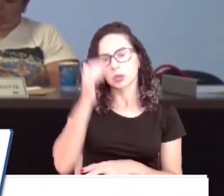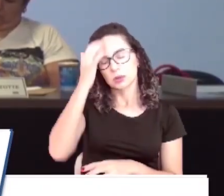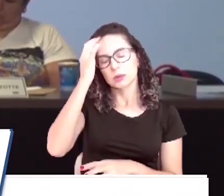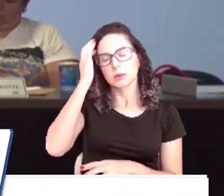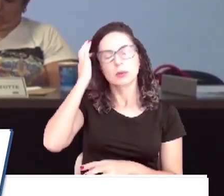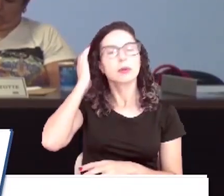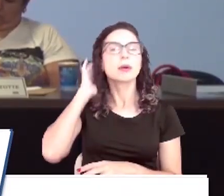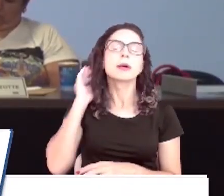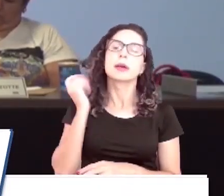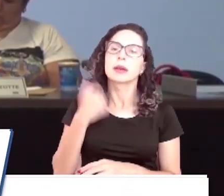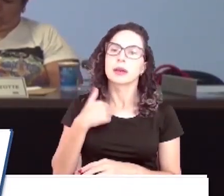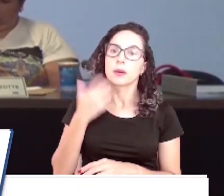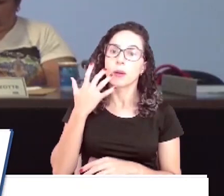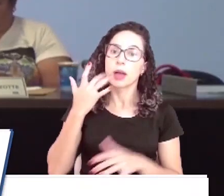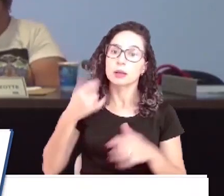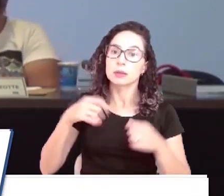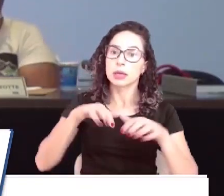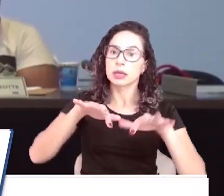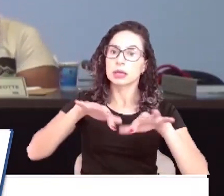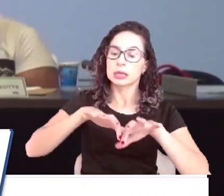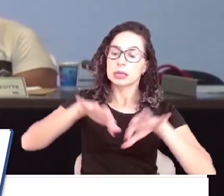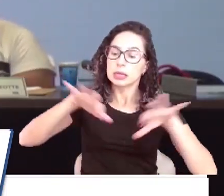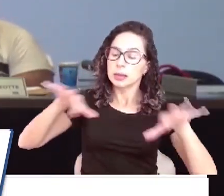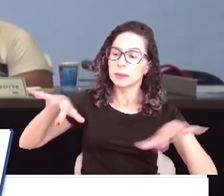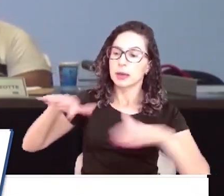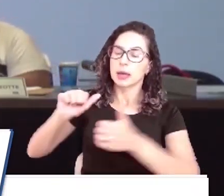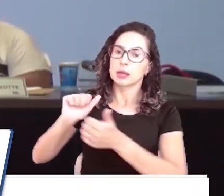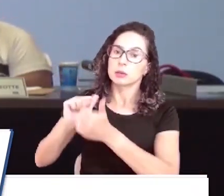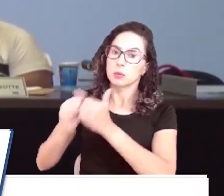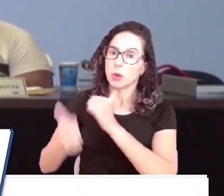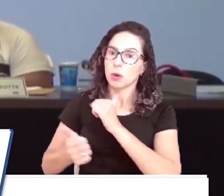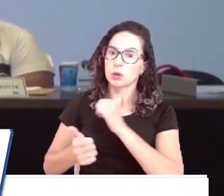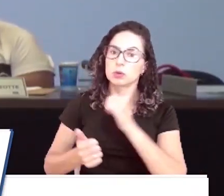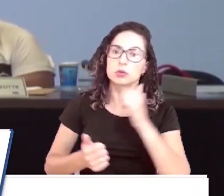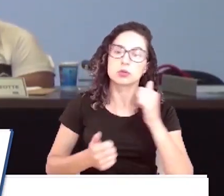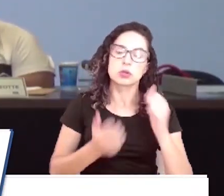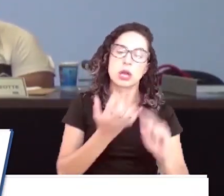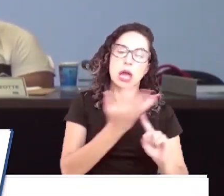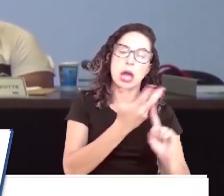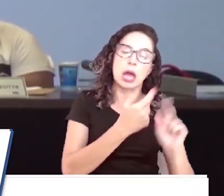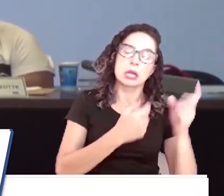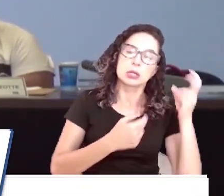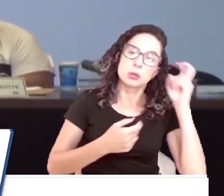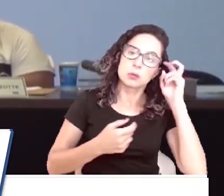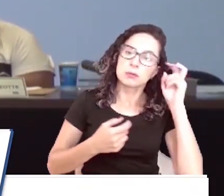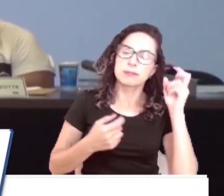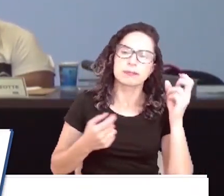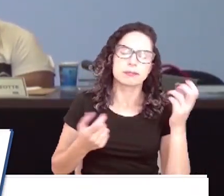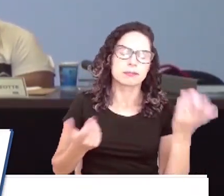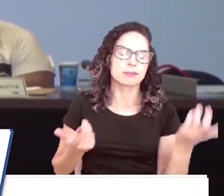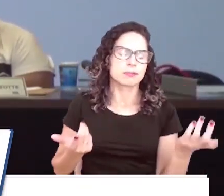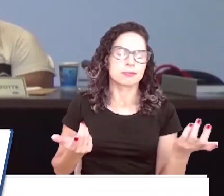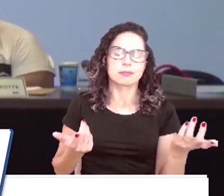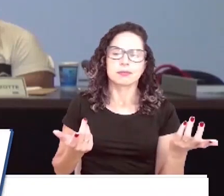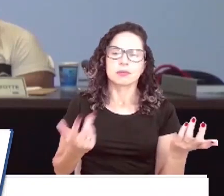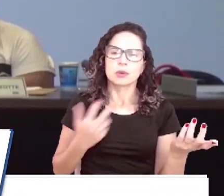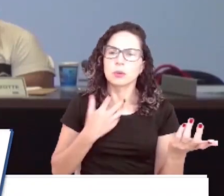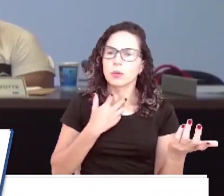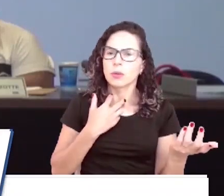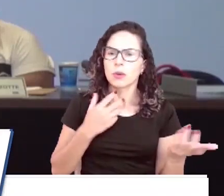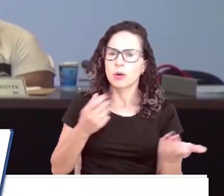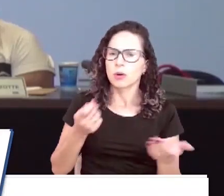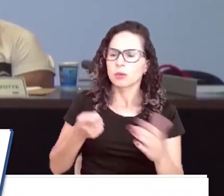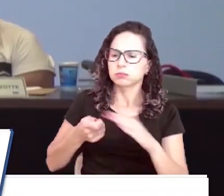tem que separar o esporte da arte e cultura. É inadmissível um investimento, você interromper